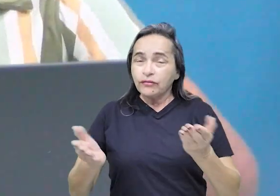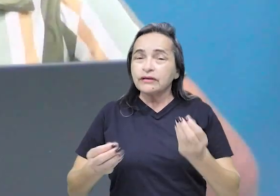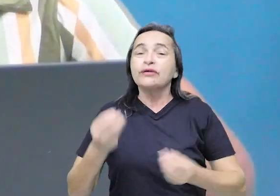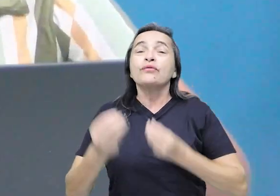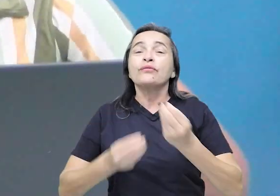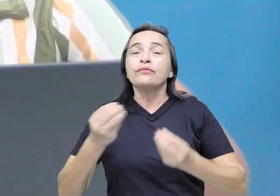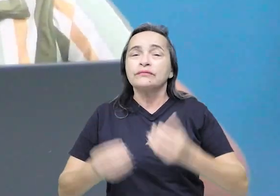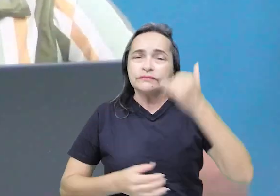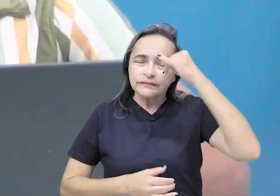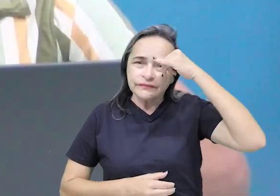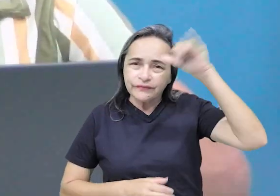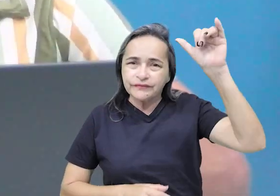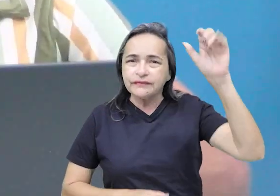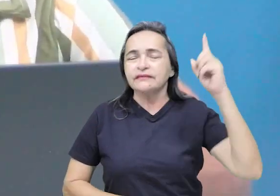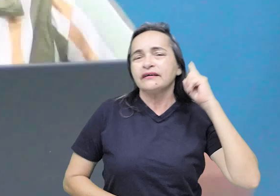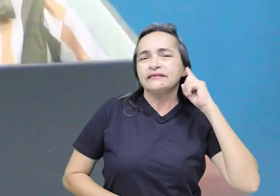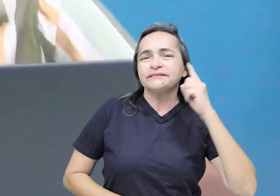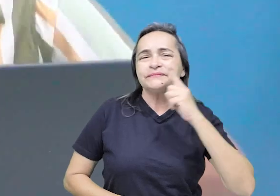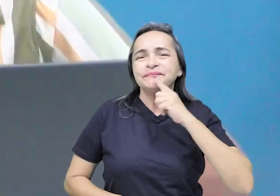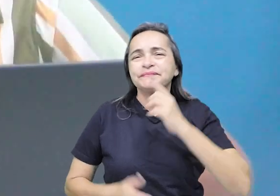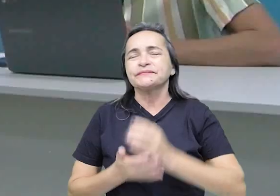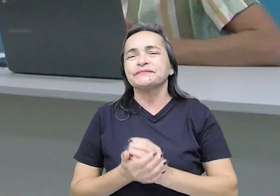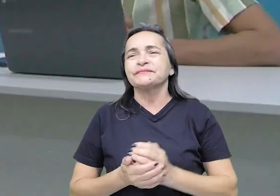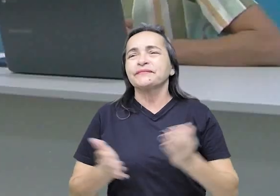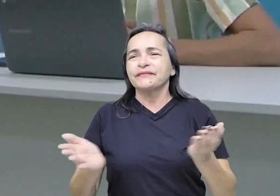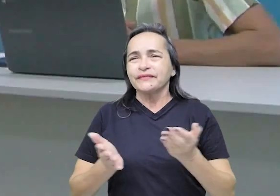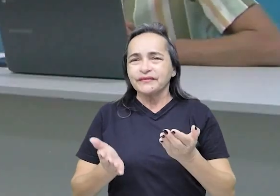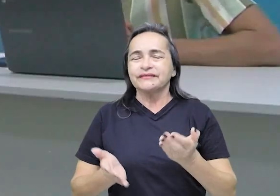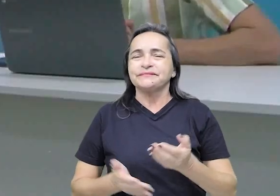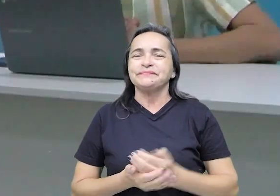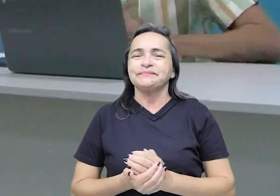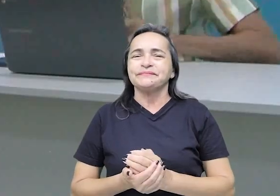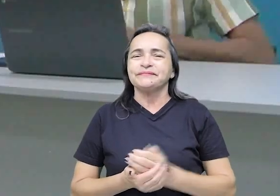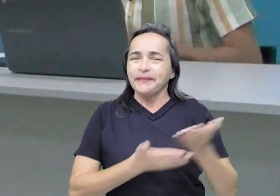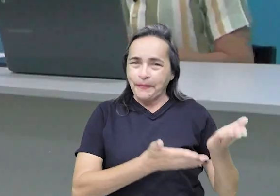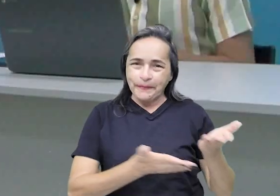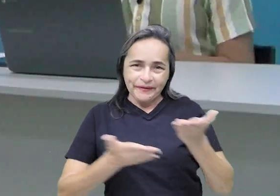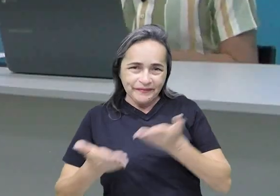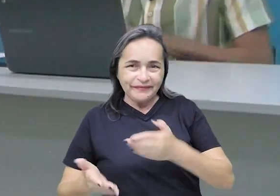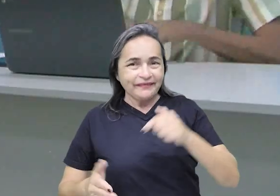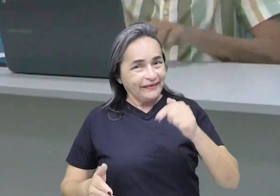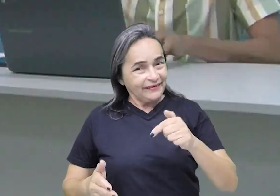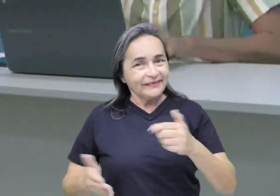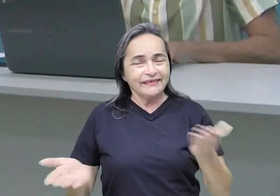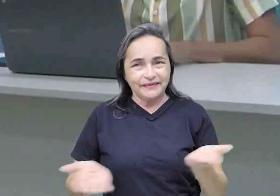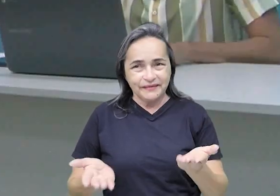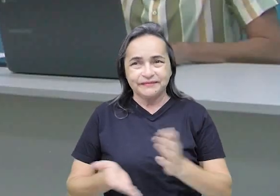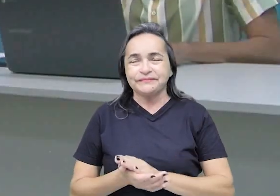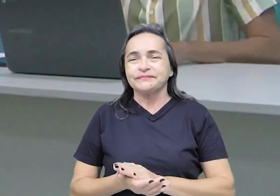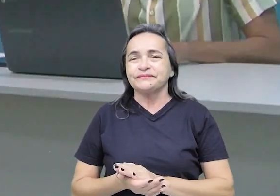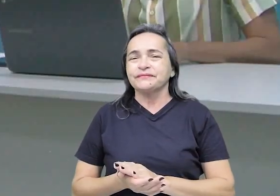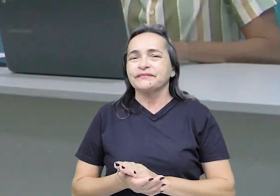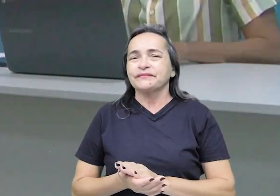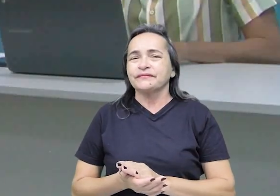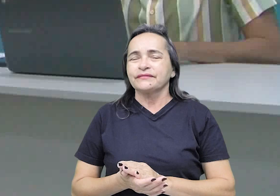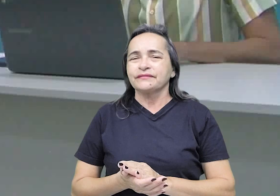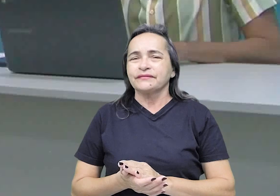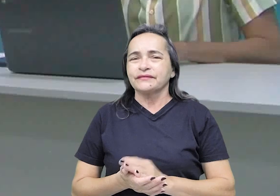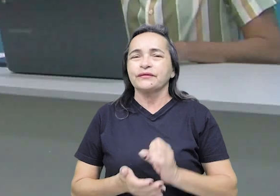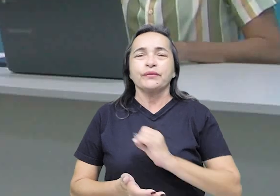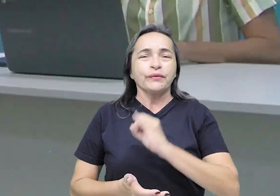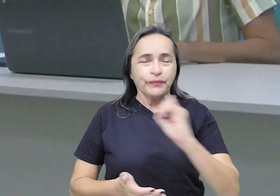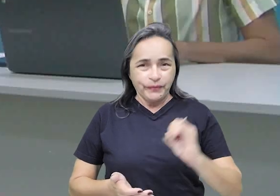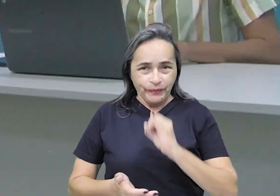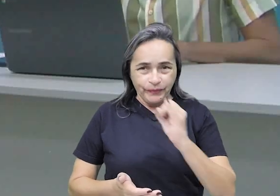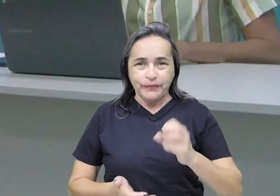prevenir a surdez com a Yara. Yara, seja muito bem-vinda aos estúdios da TV Seductec. Olá, Marcelo. Inicialmente,